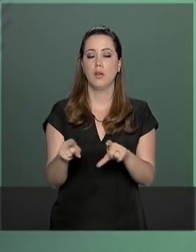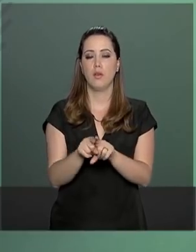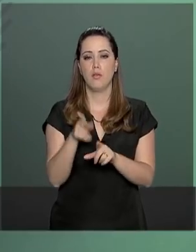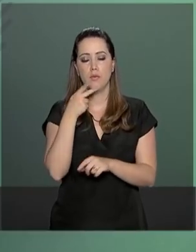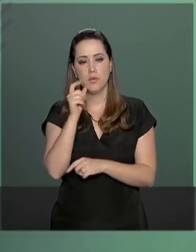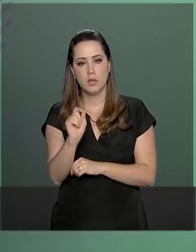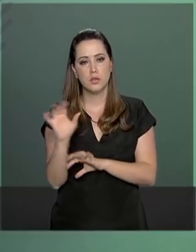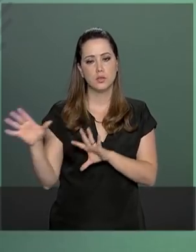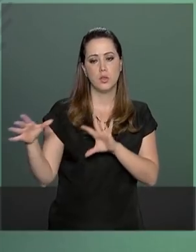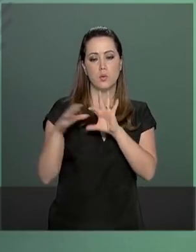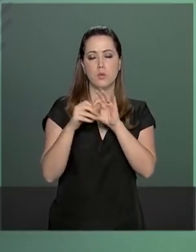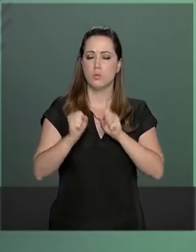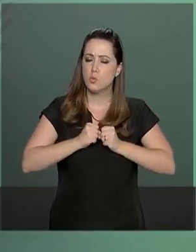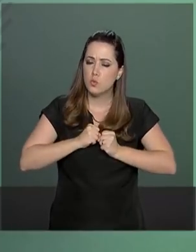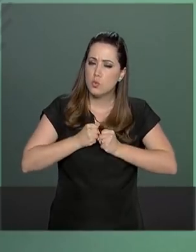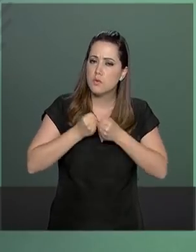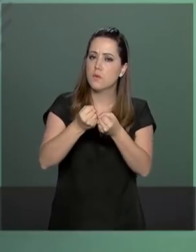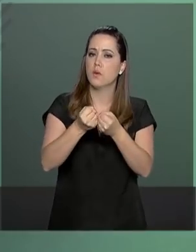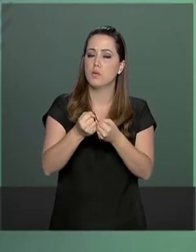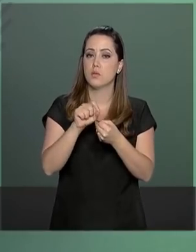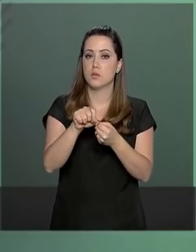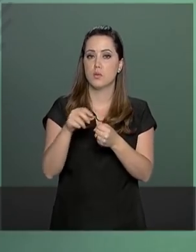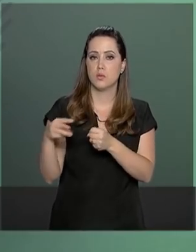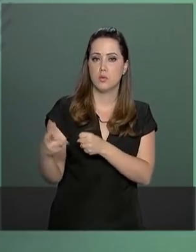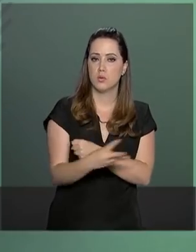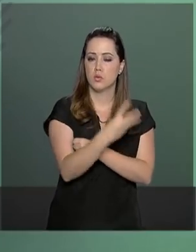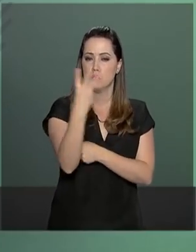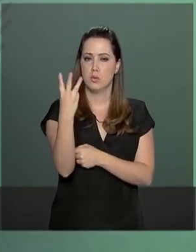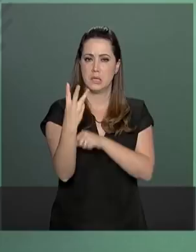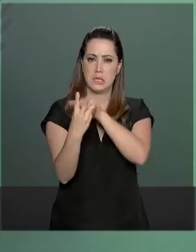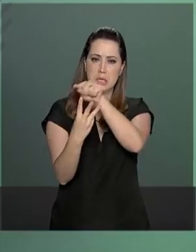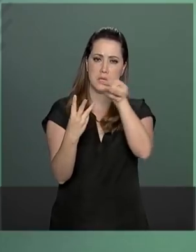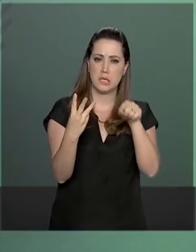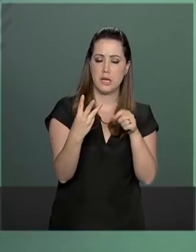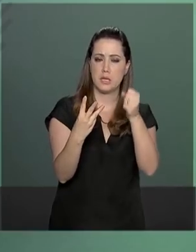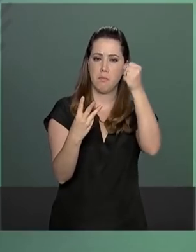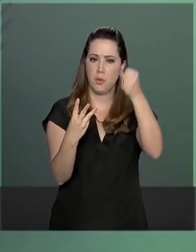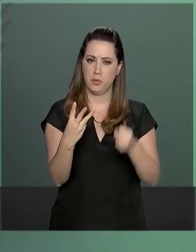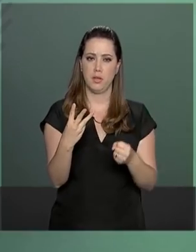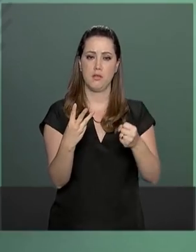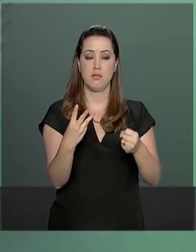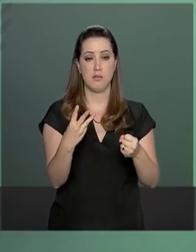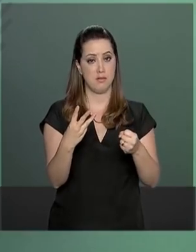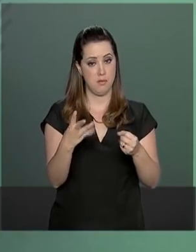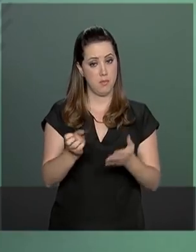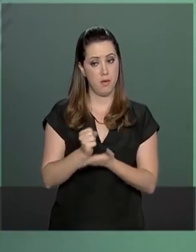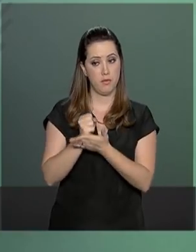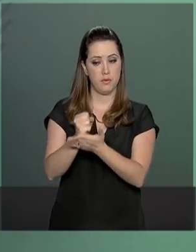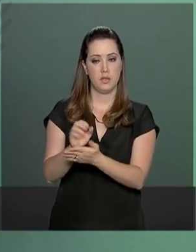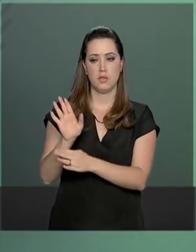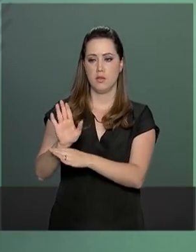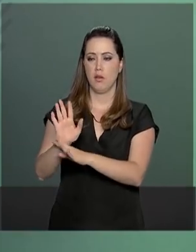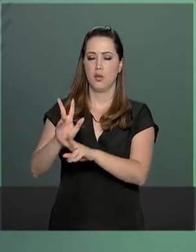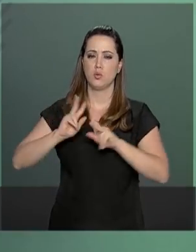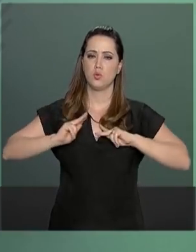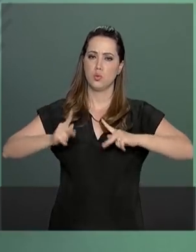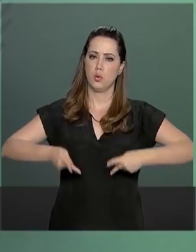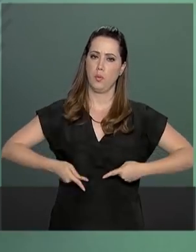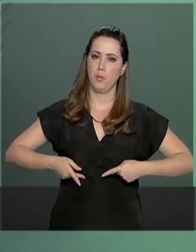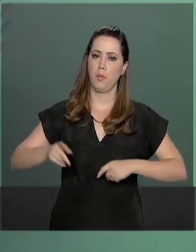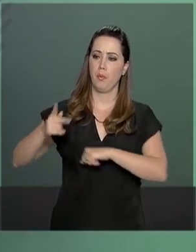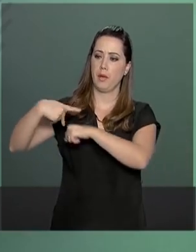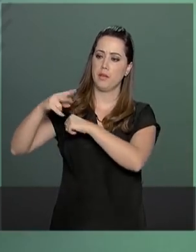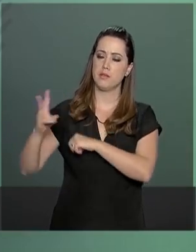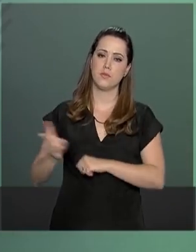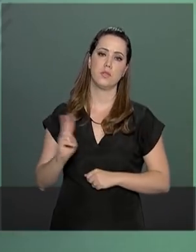da união de esforços das três esferas de poder para oferecer ajuda humanitária para a